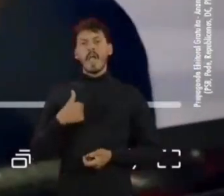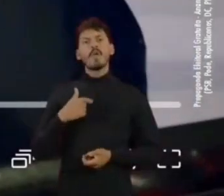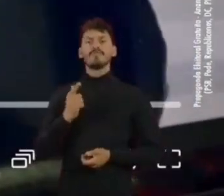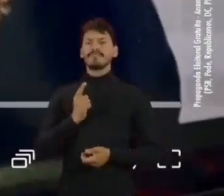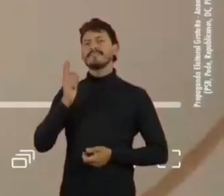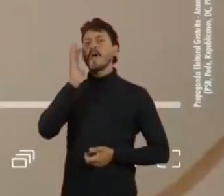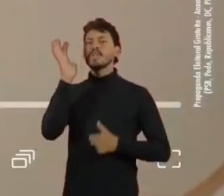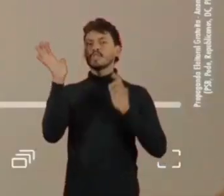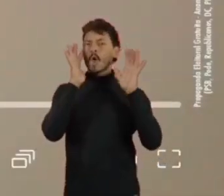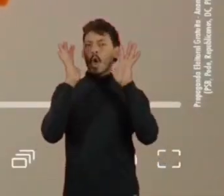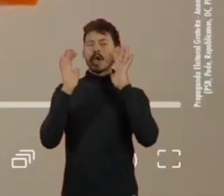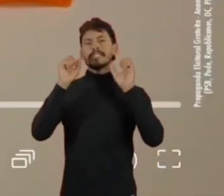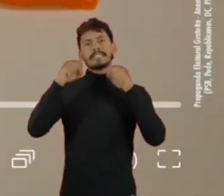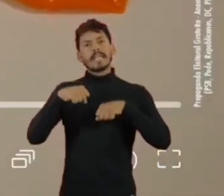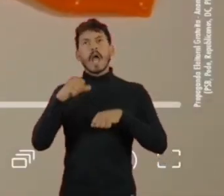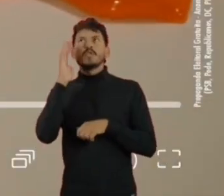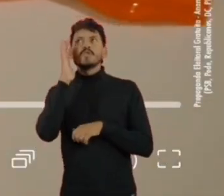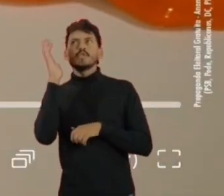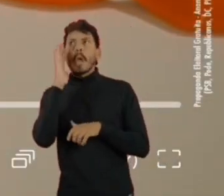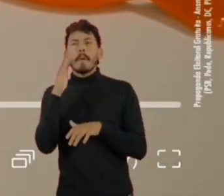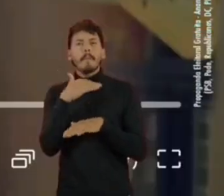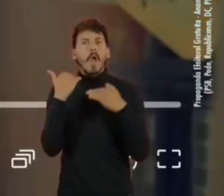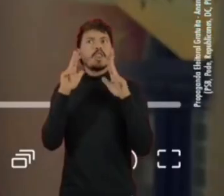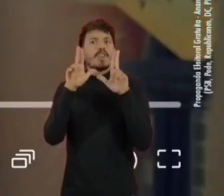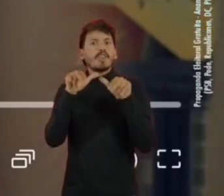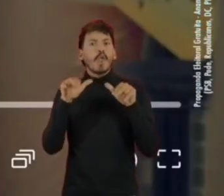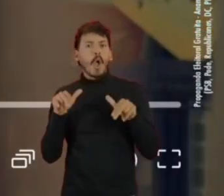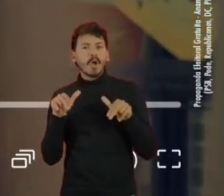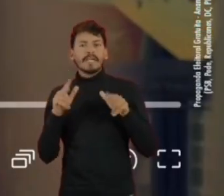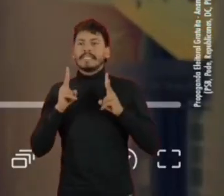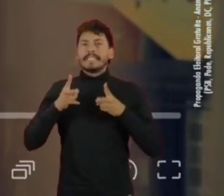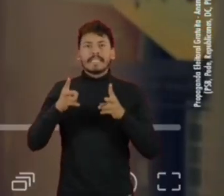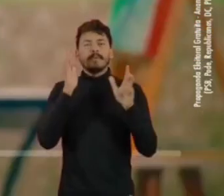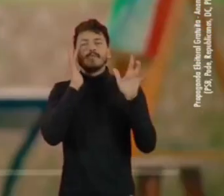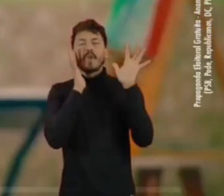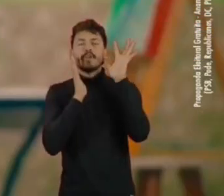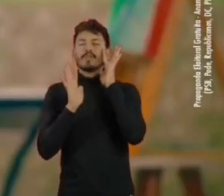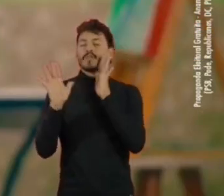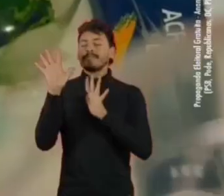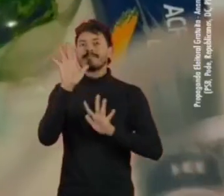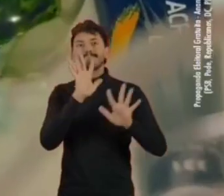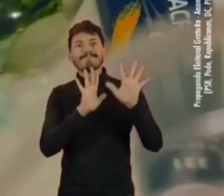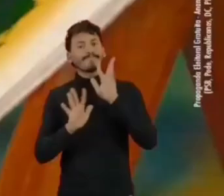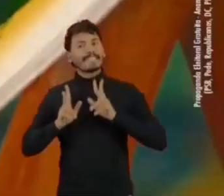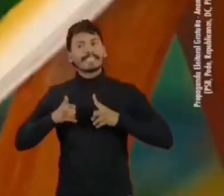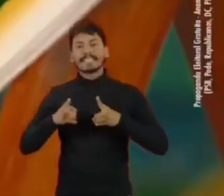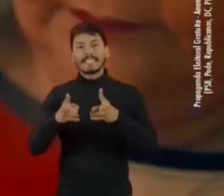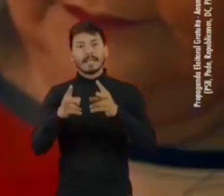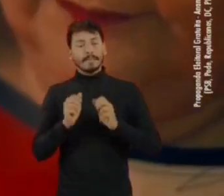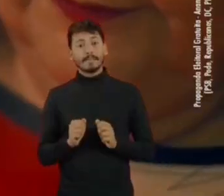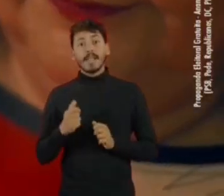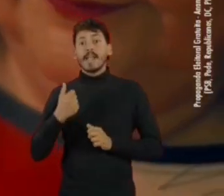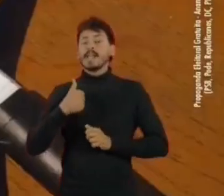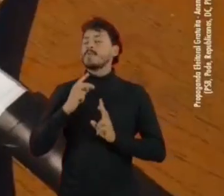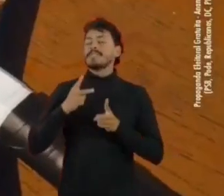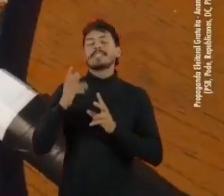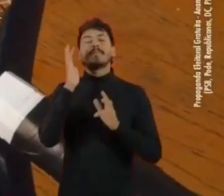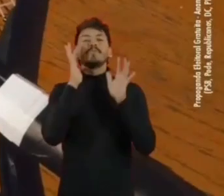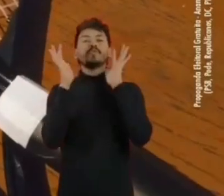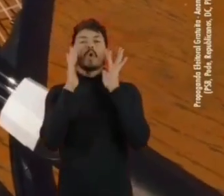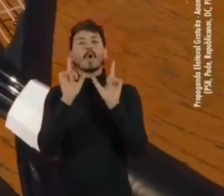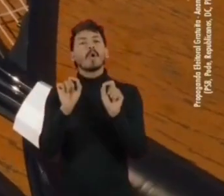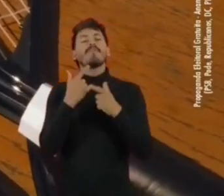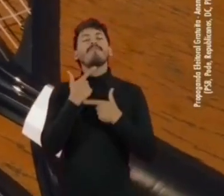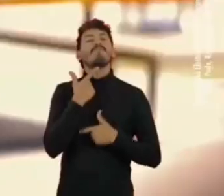Eu tinha esse sonho, né? É um sonho que não morre. Você alimenta ele nas ideias, nas nuvens. Eu sempre tive um